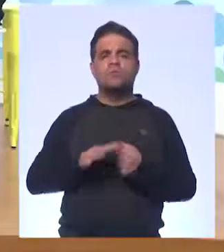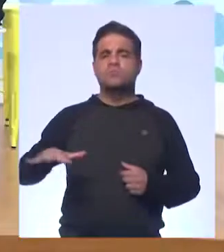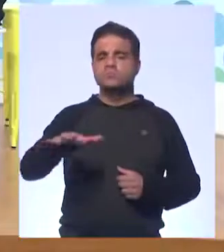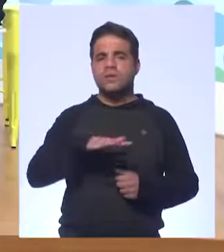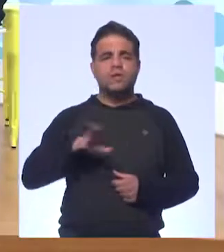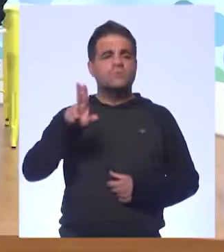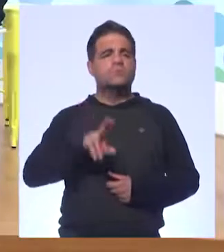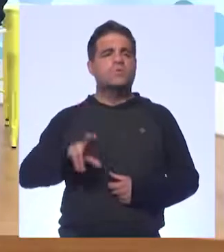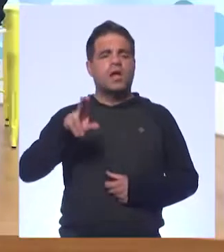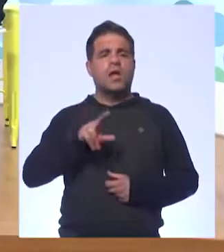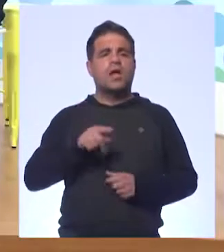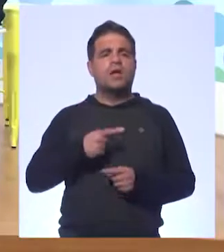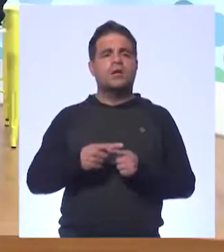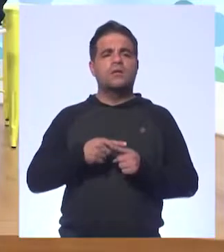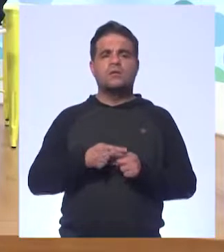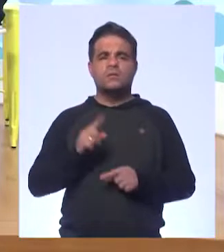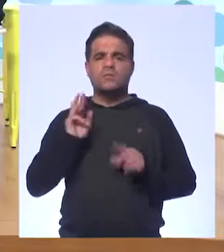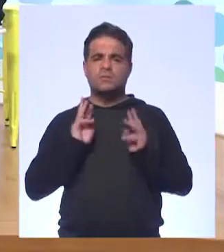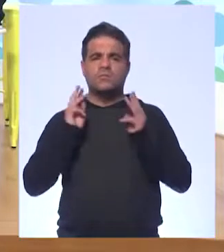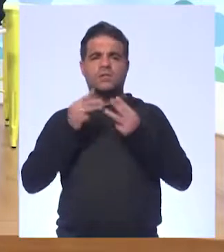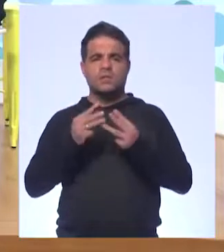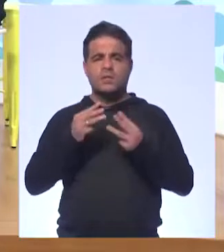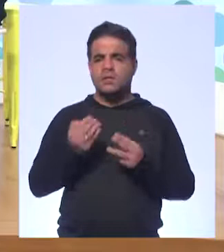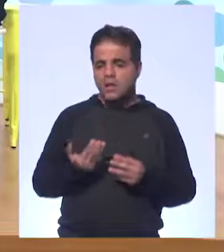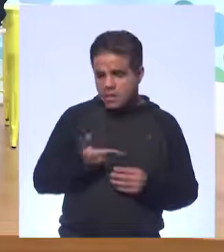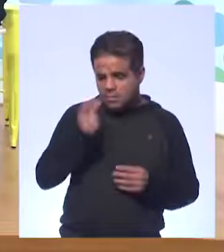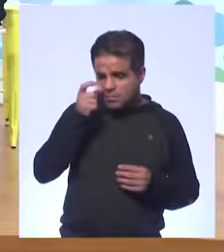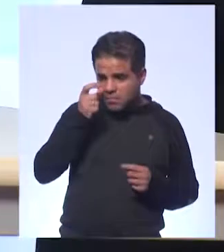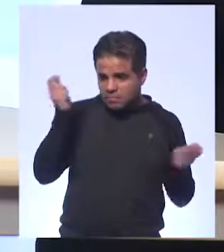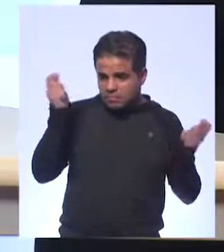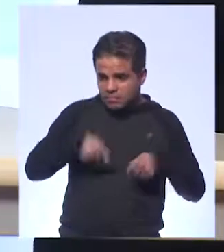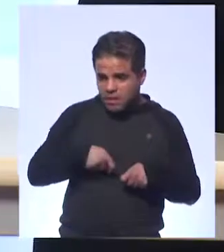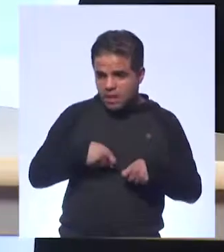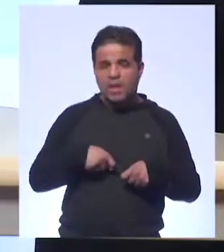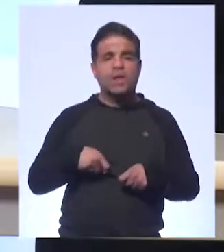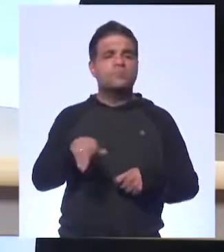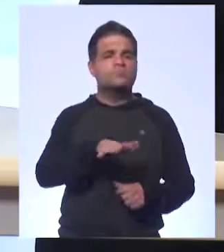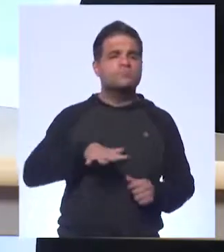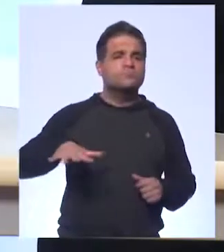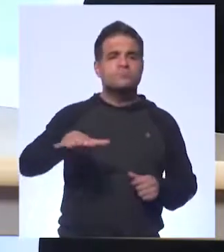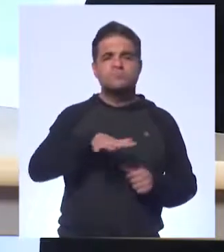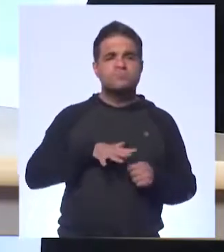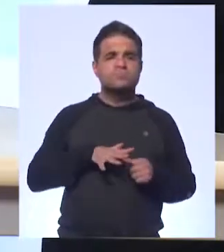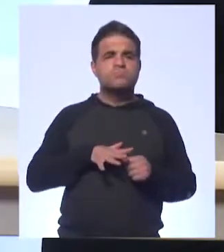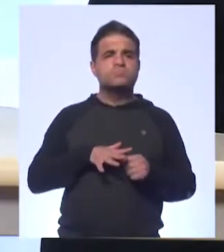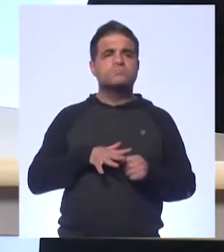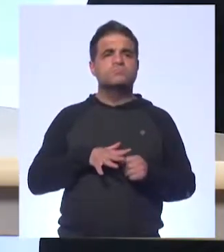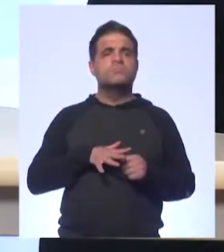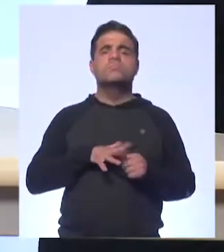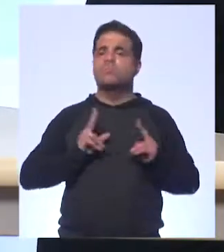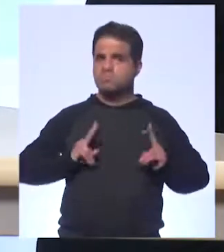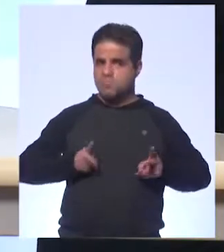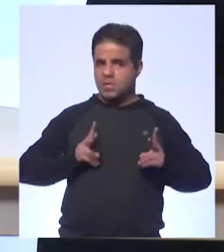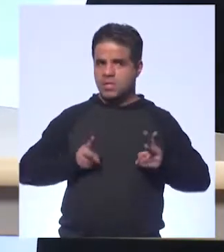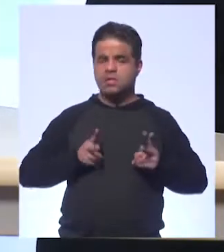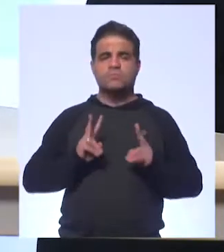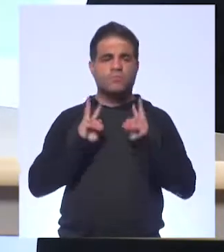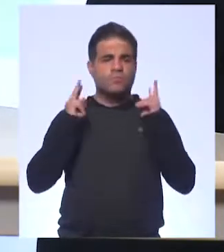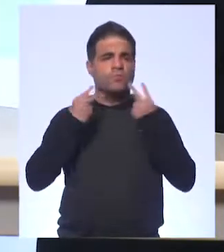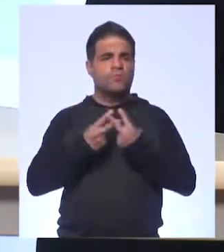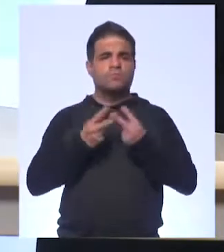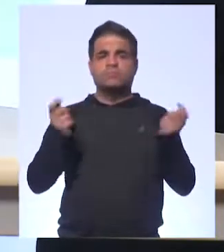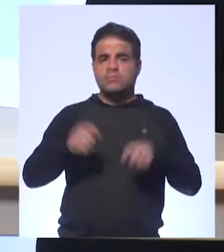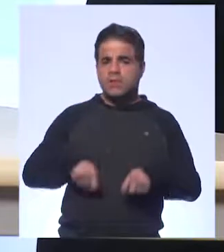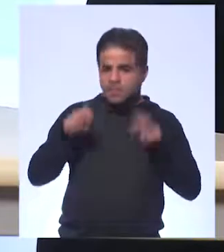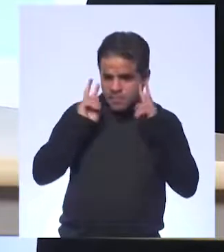ocupado por determinada matéria. Aqui a gente pode observar que o espaço ocupado por eles é o mesmo volume. Dá para